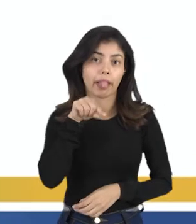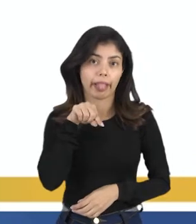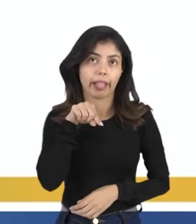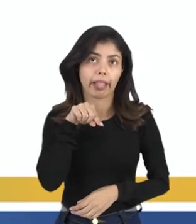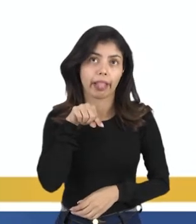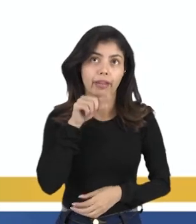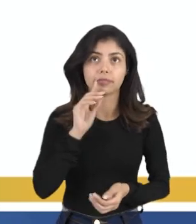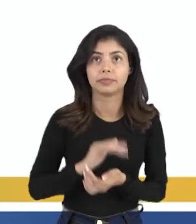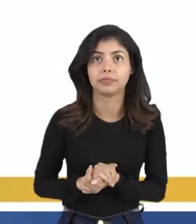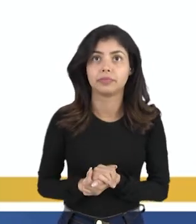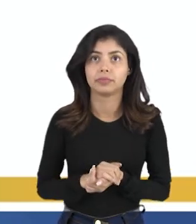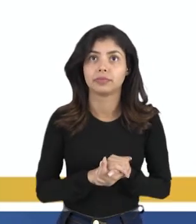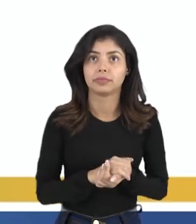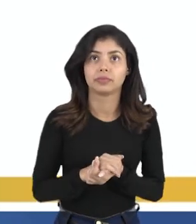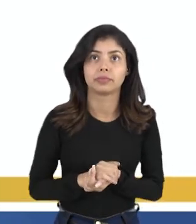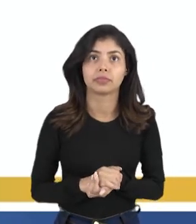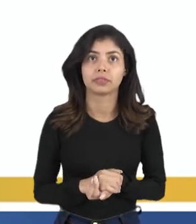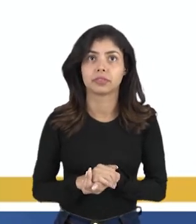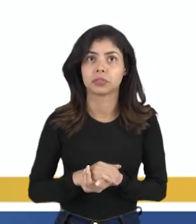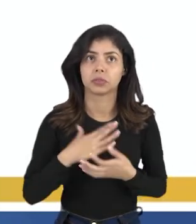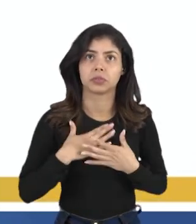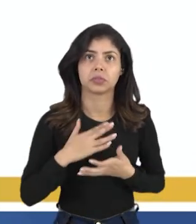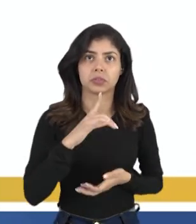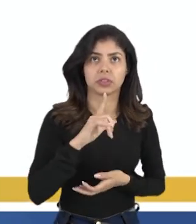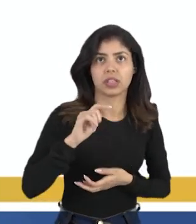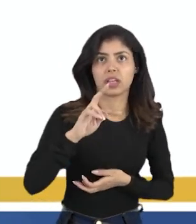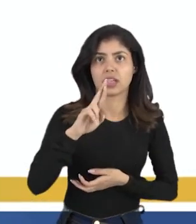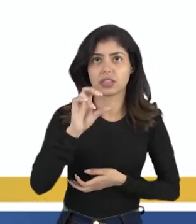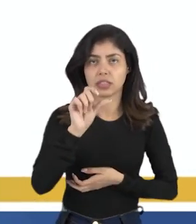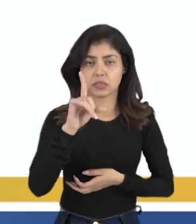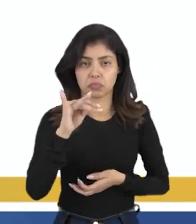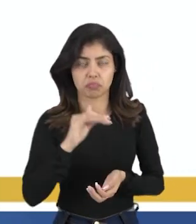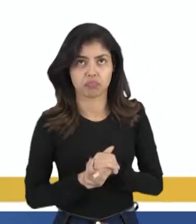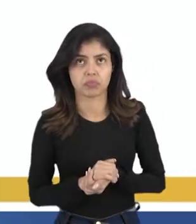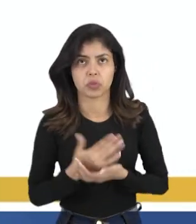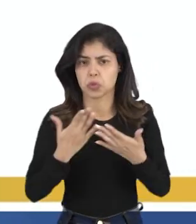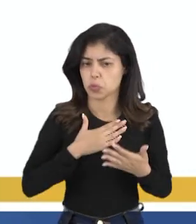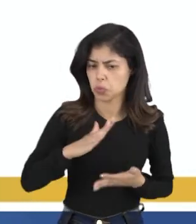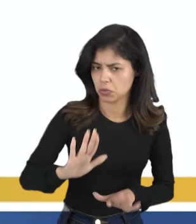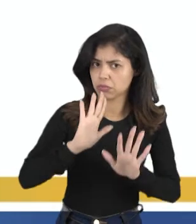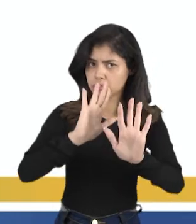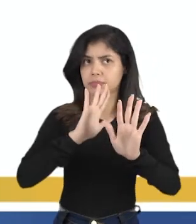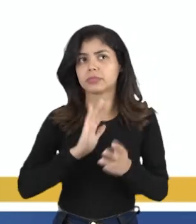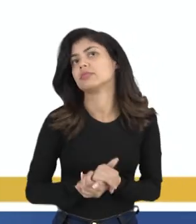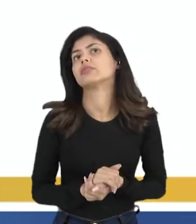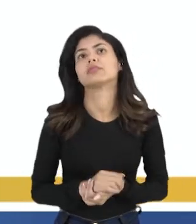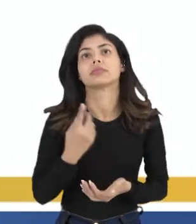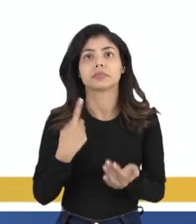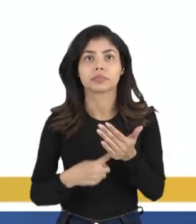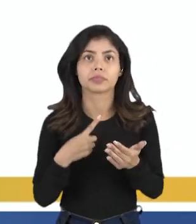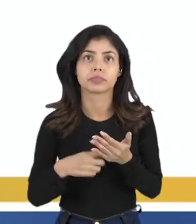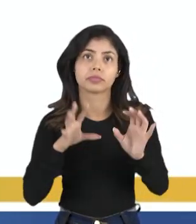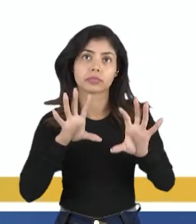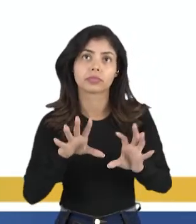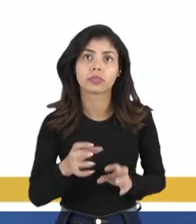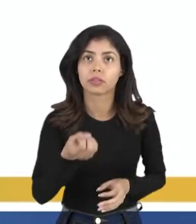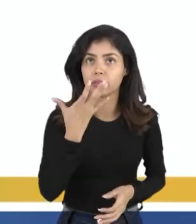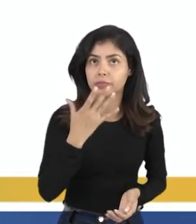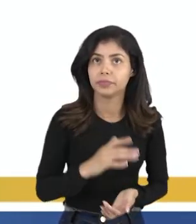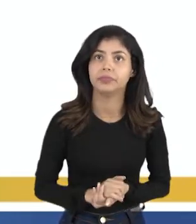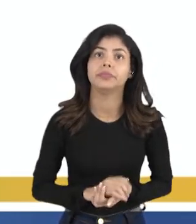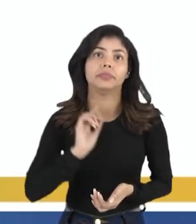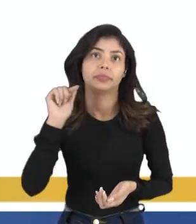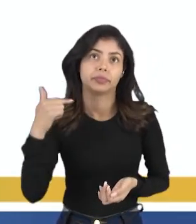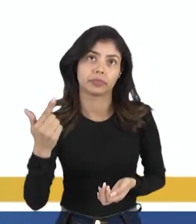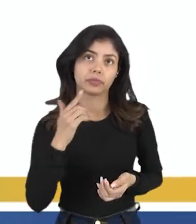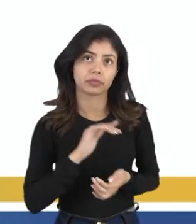língua para demonstrar o seu descontentamento com o assédio. Mesmo que essa versão tenha sido confirmada pelo fotógrafo,